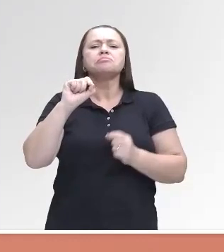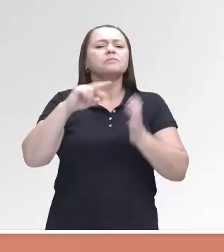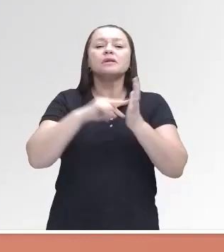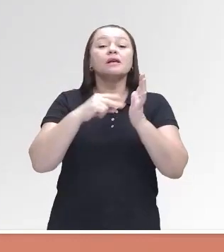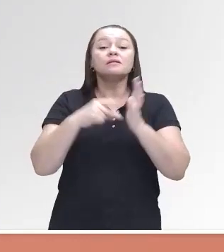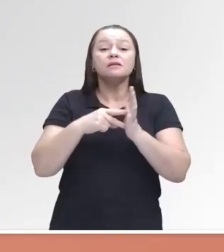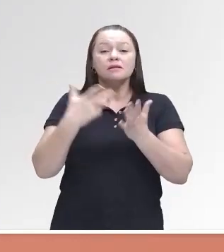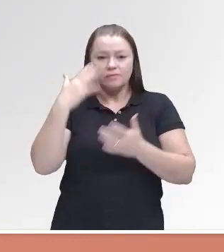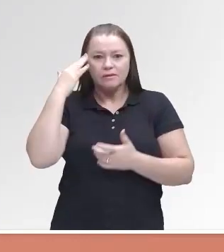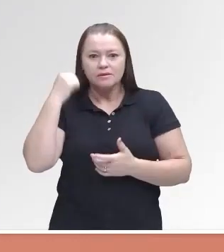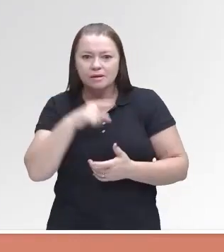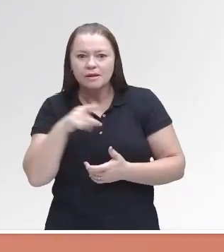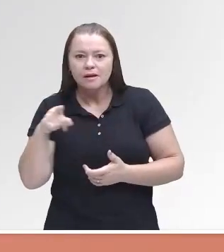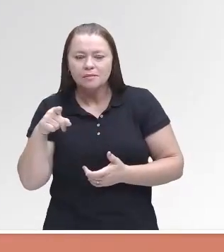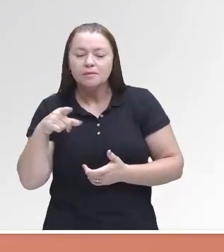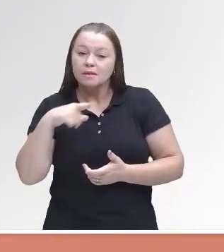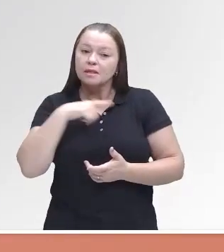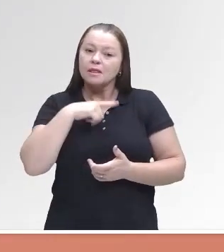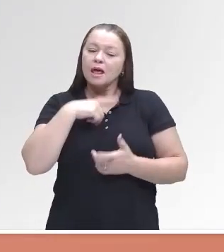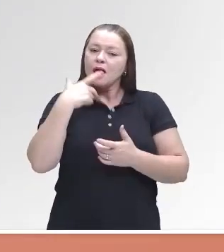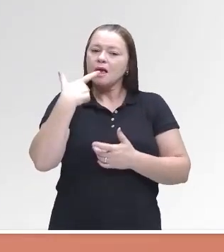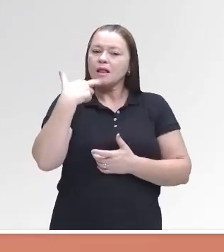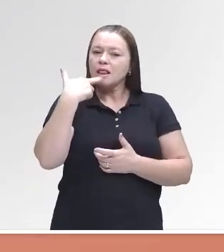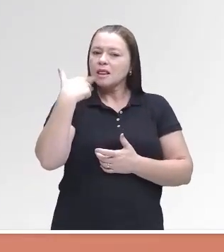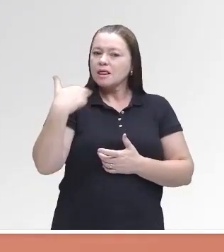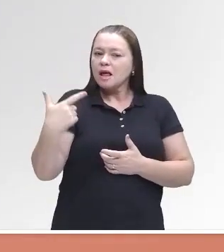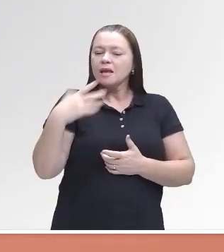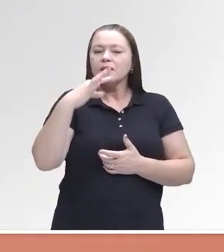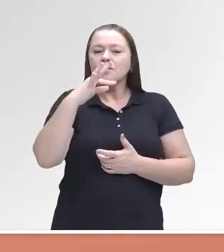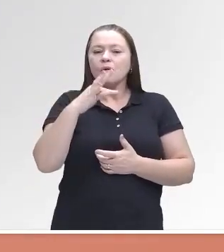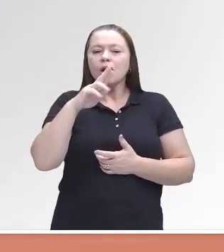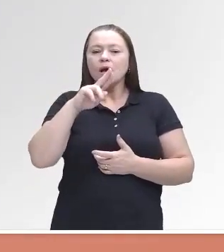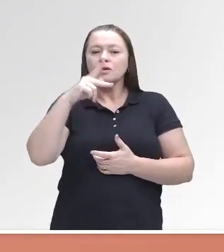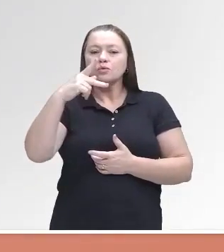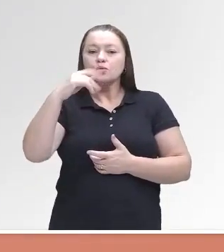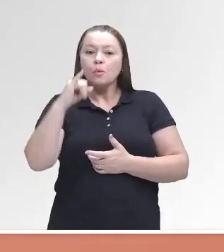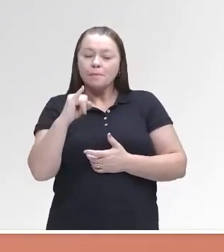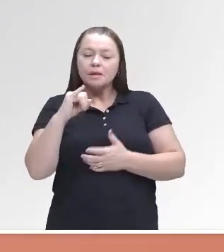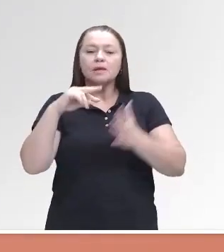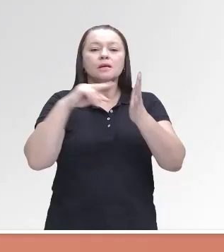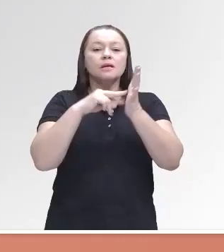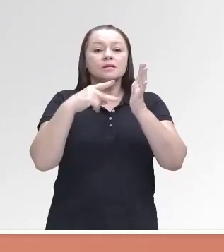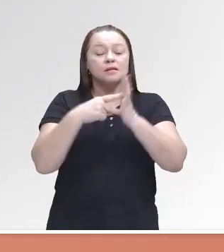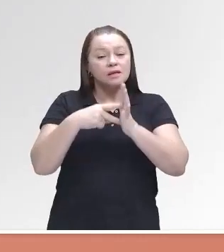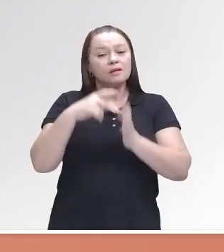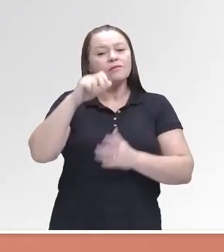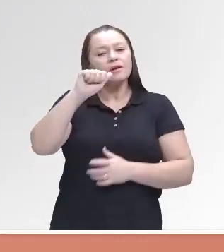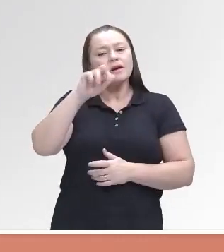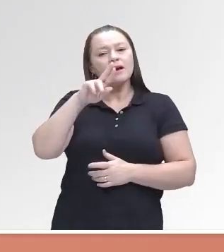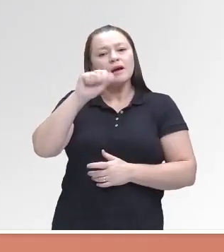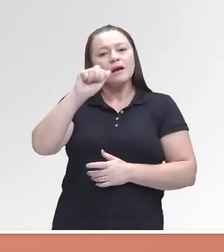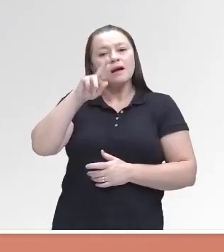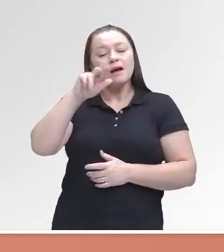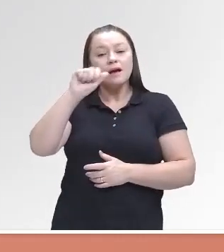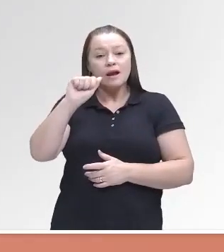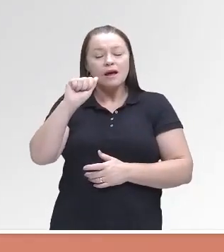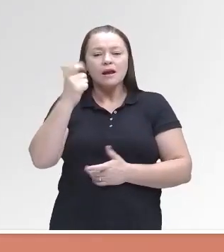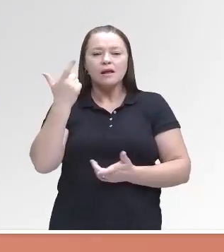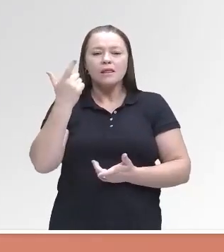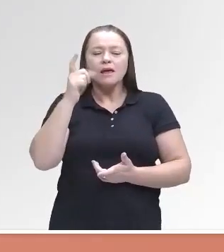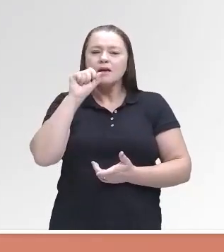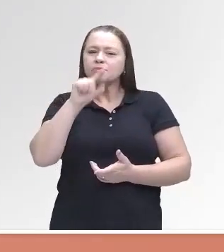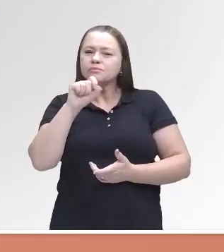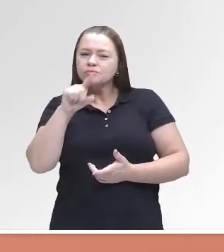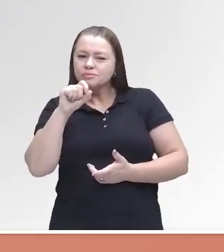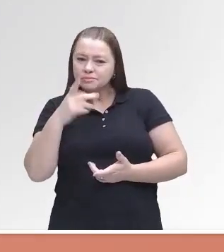Vocês sabem? Ela vem da língua tupi e significa arara. Arara negro, azulada.